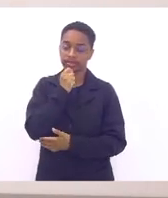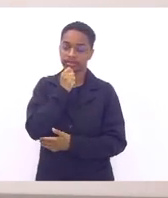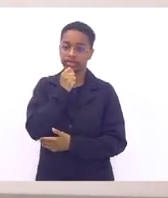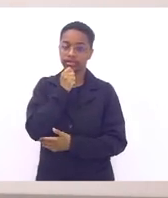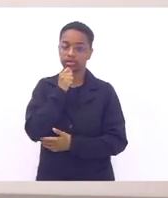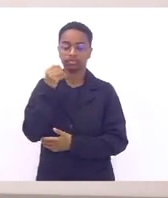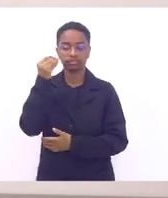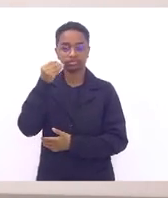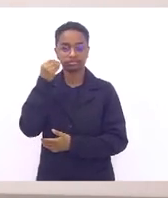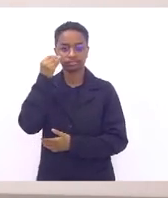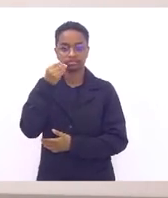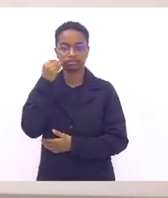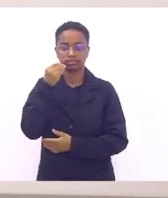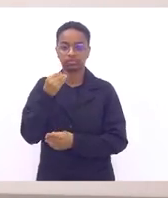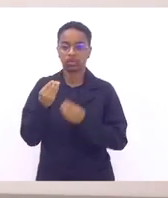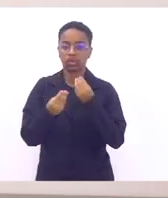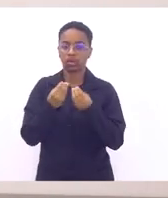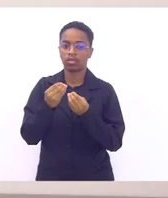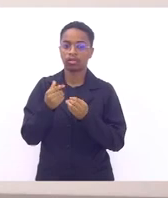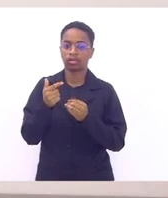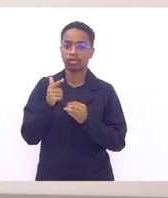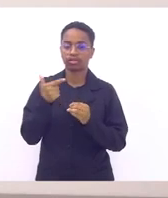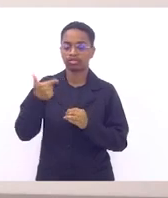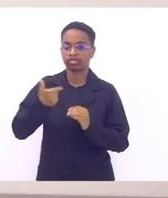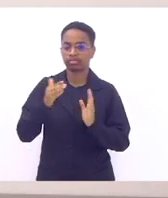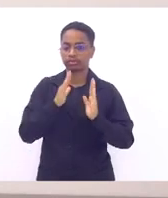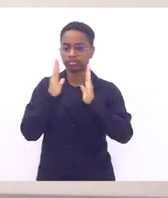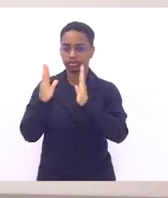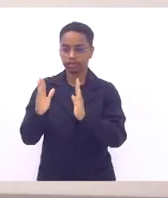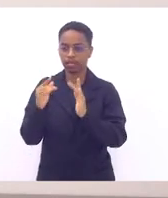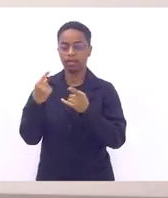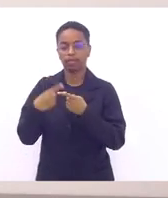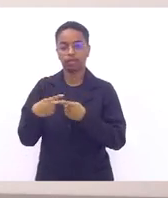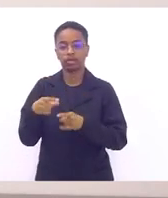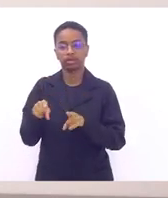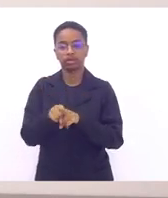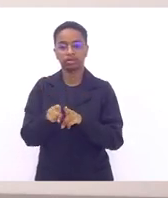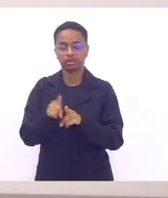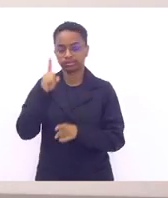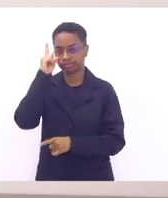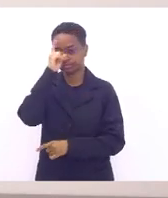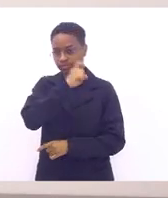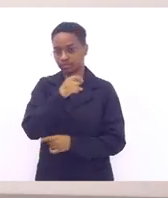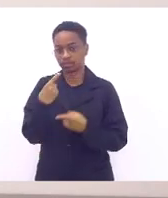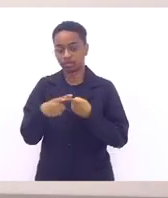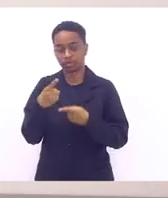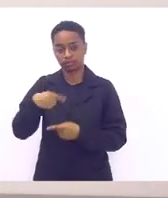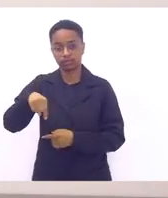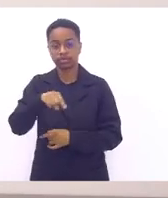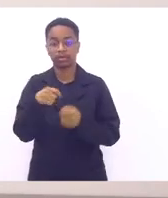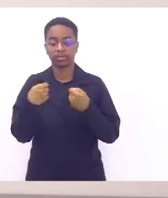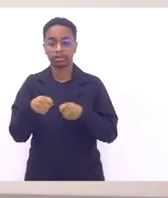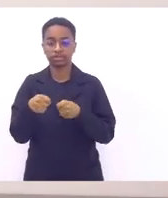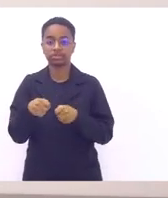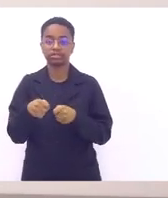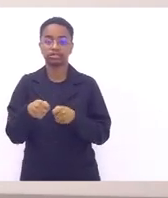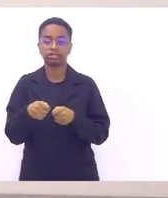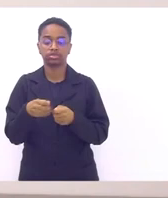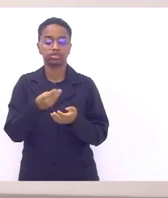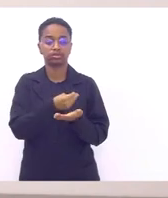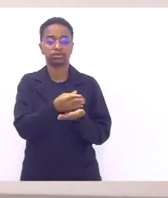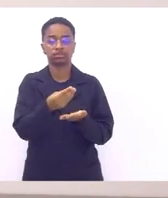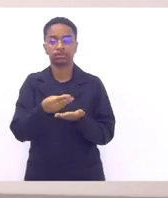uma experiência dessa segunda etapa, que é uma etapa também um tanto quanto difícil, porque você vai ter que fazer distribuição para